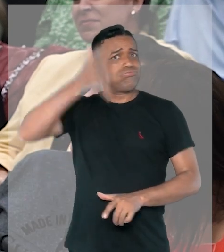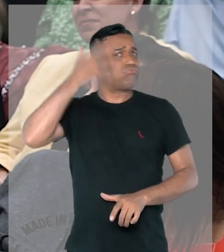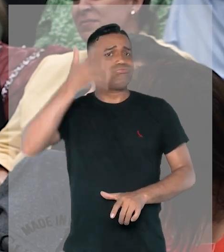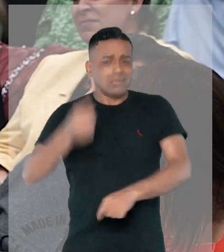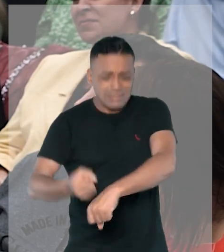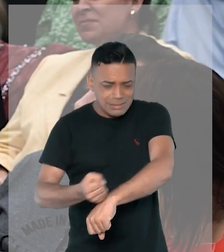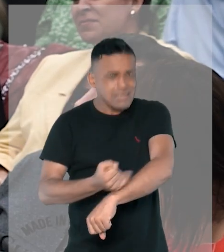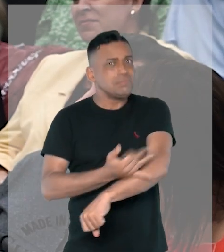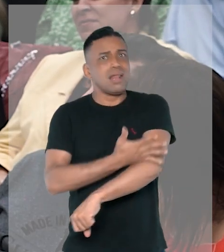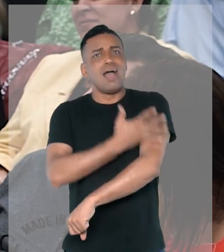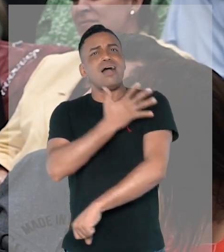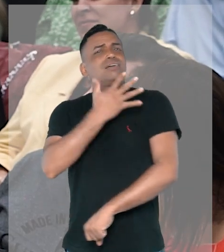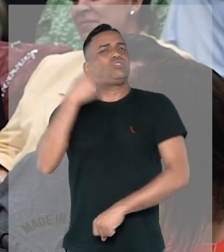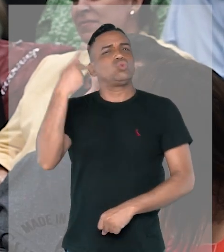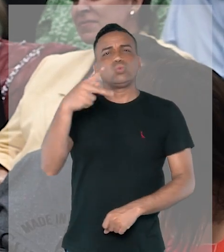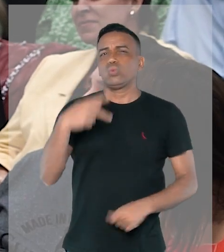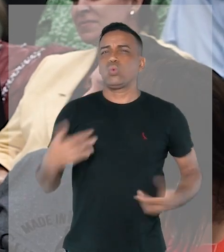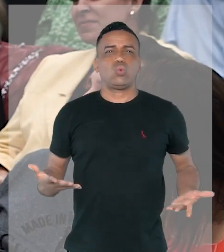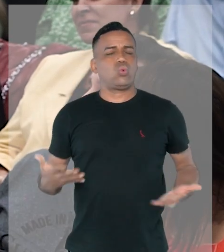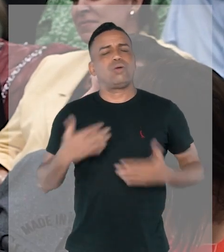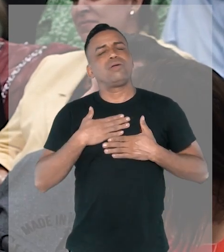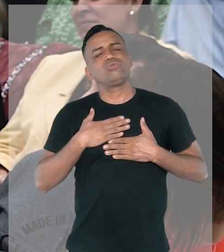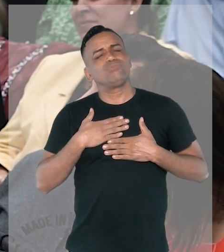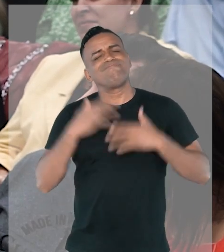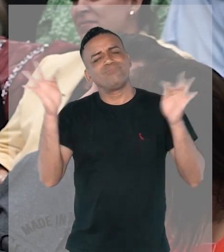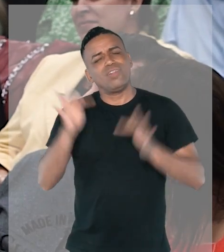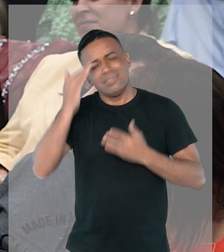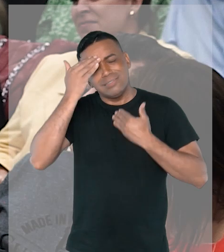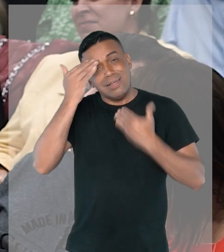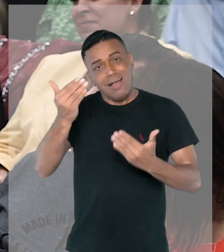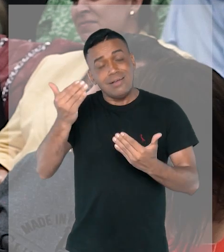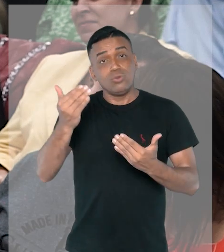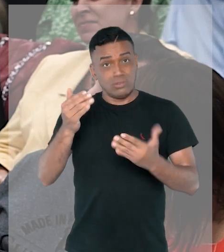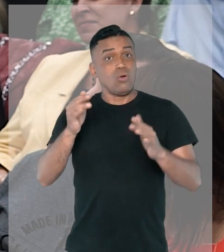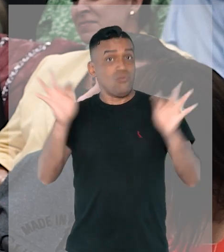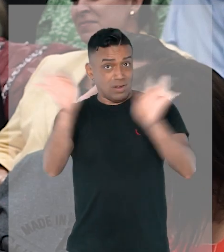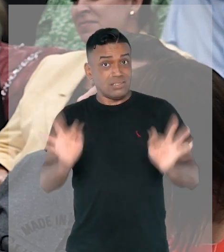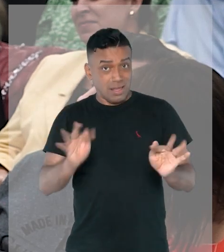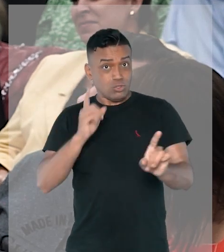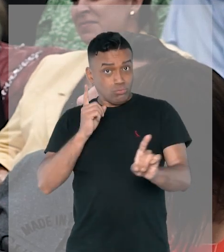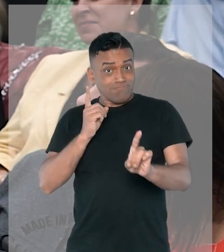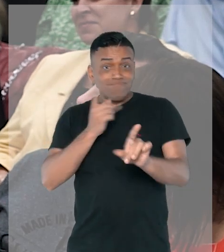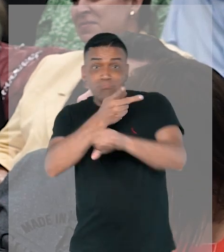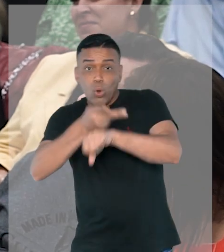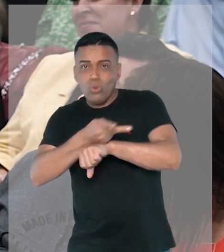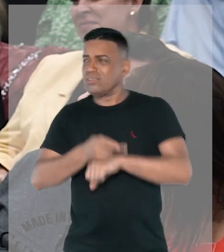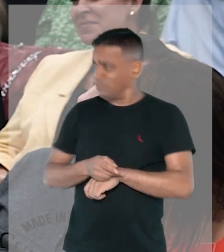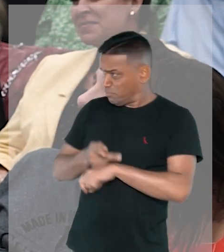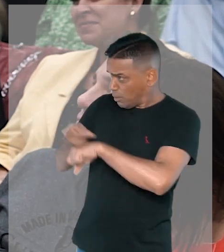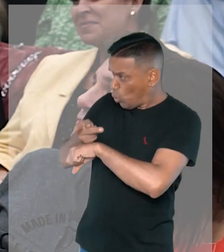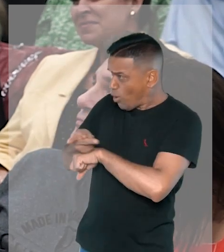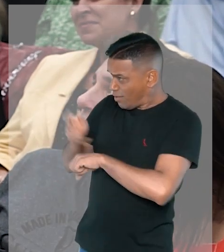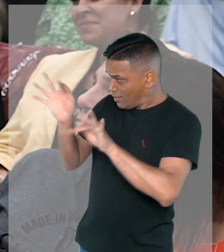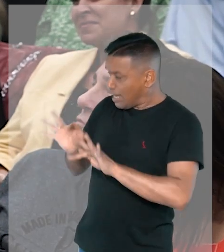sua sensibilidade. E eu sou muito grato e eu estou procurando a felicidade ainda, né? Ser feliz. Você está procurando